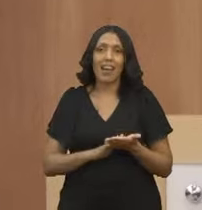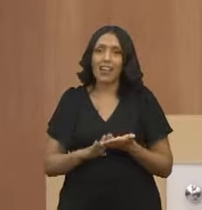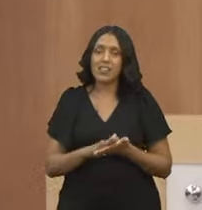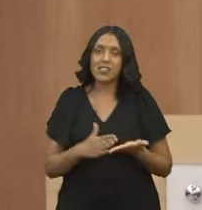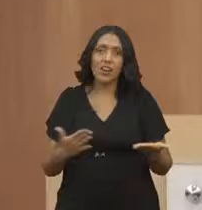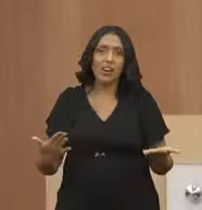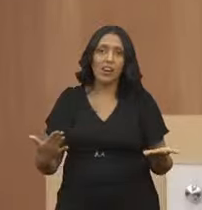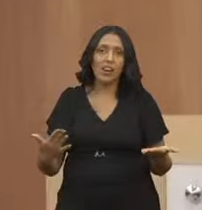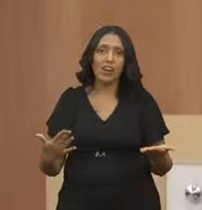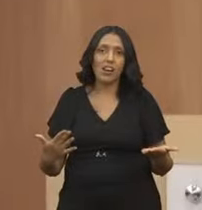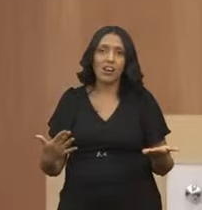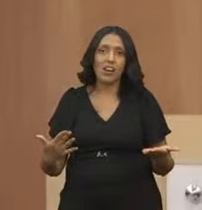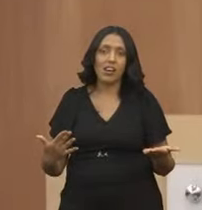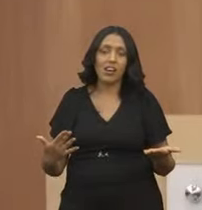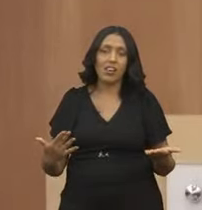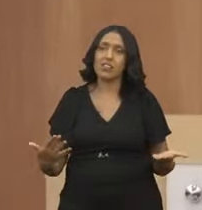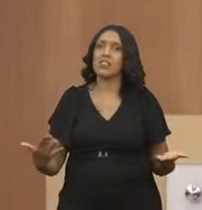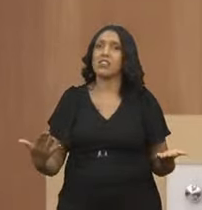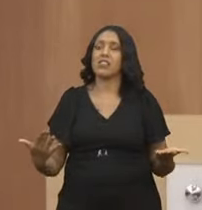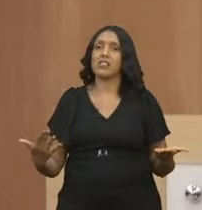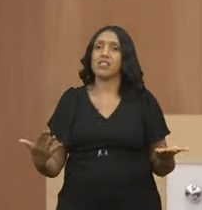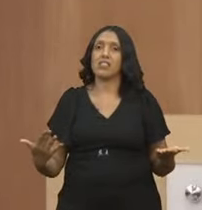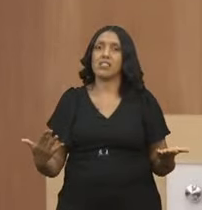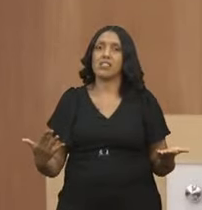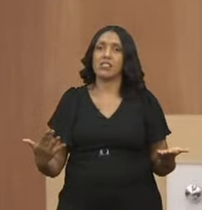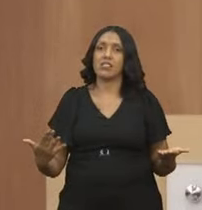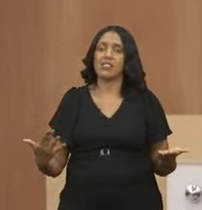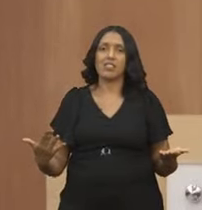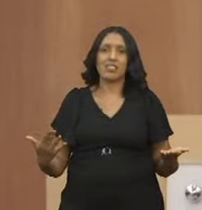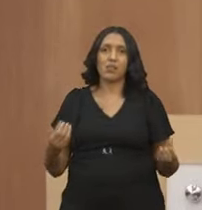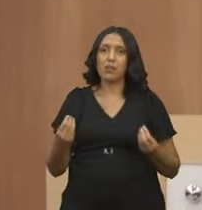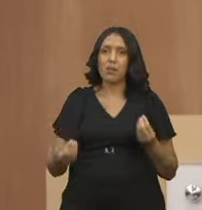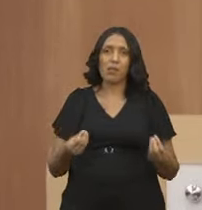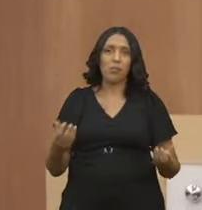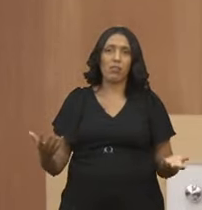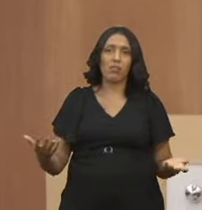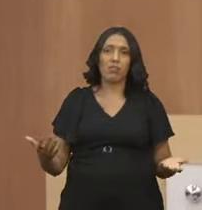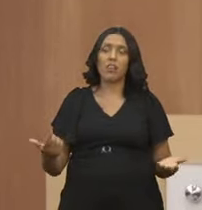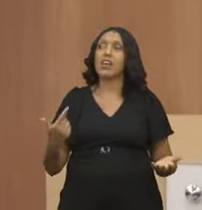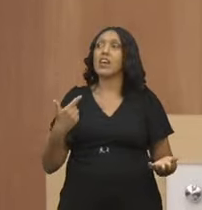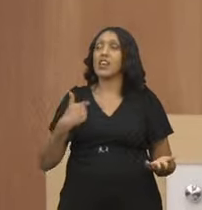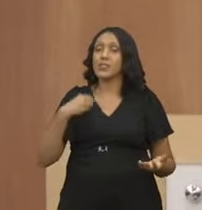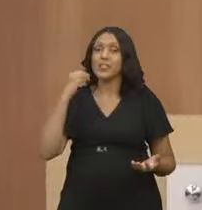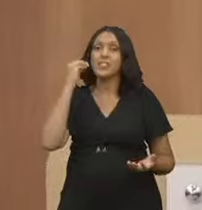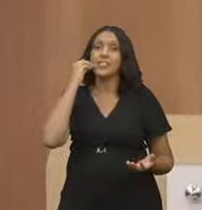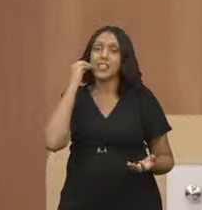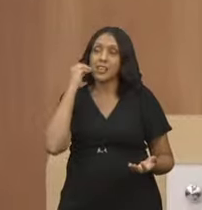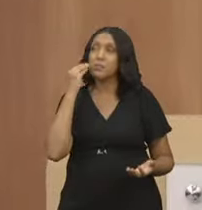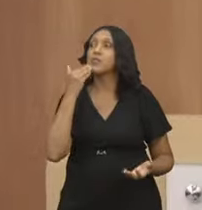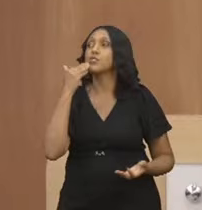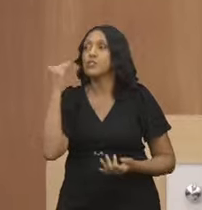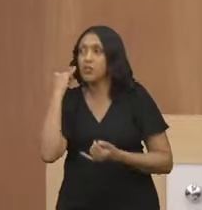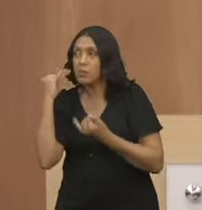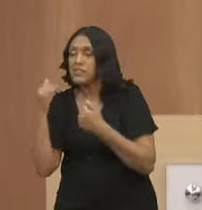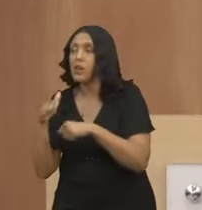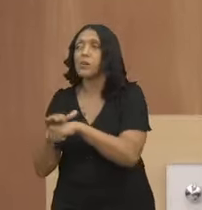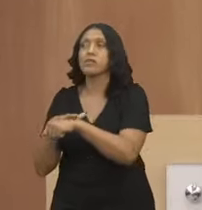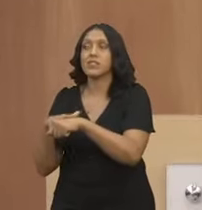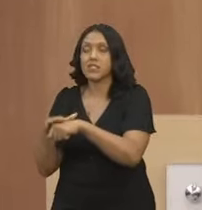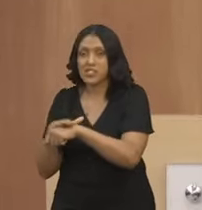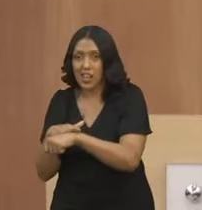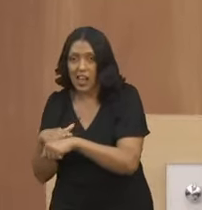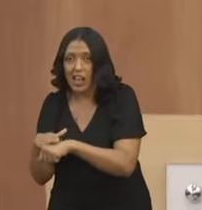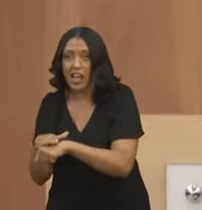primeiro conversar, uma vez que não funciona a conversa, a gente parte para as medidas legais para que a Prefeitura tome uma medida